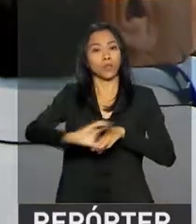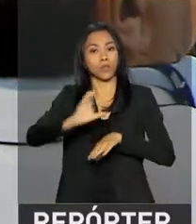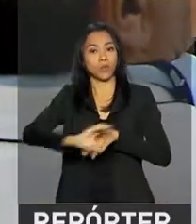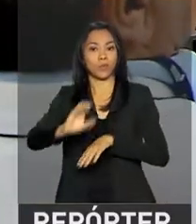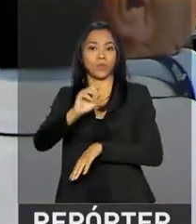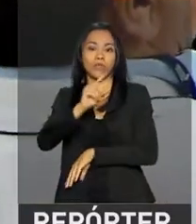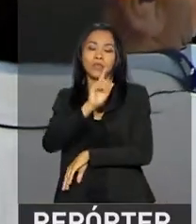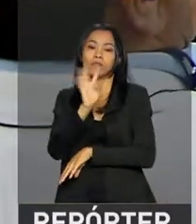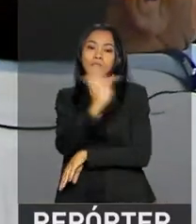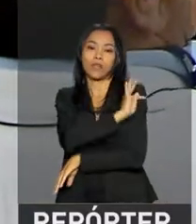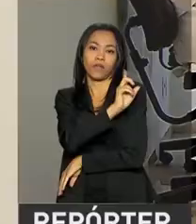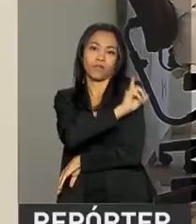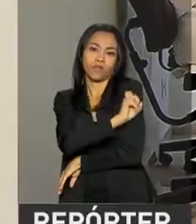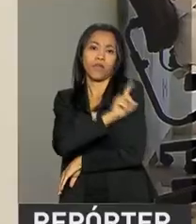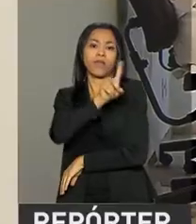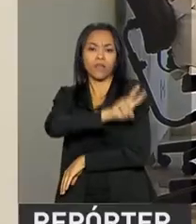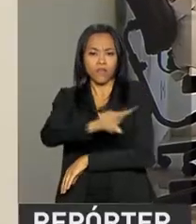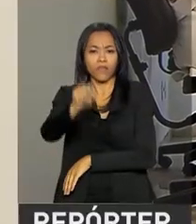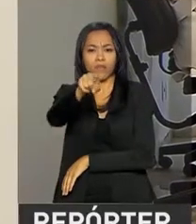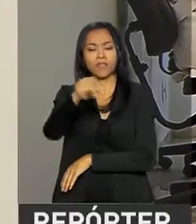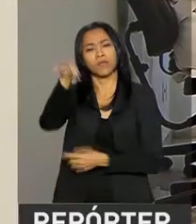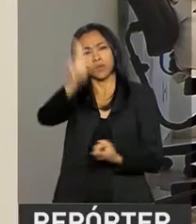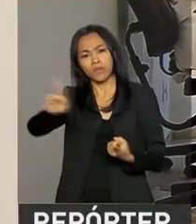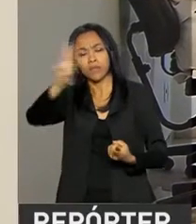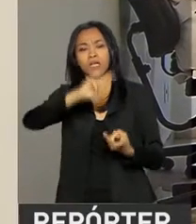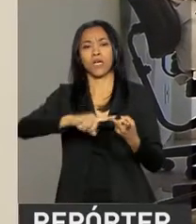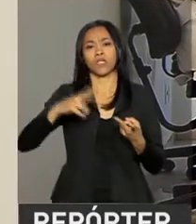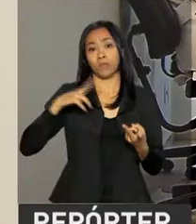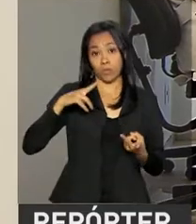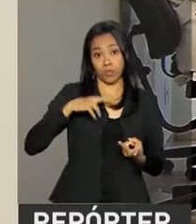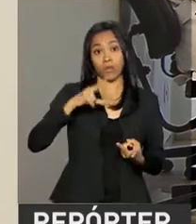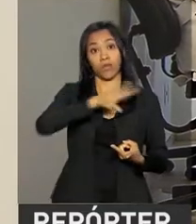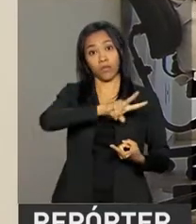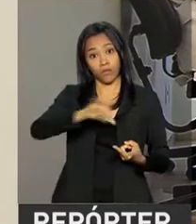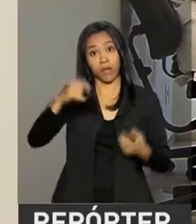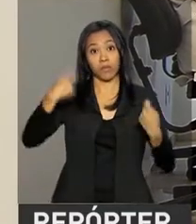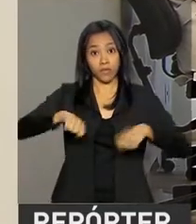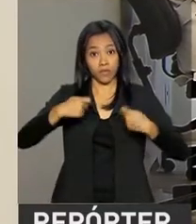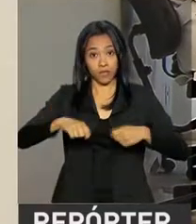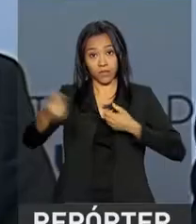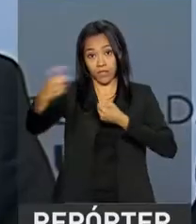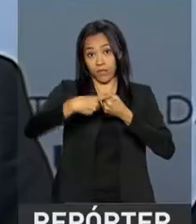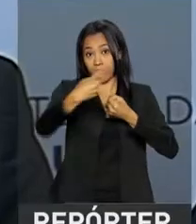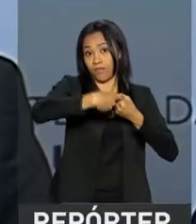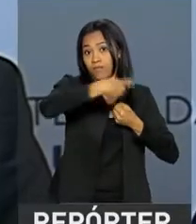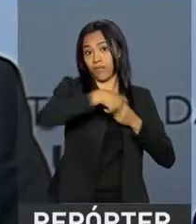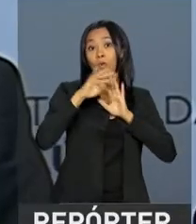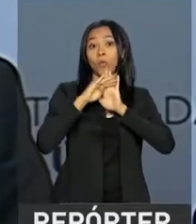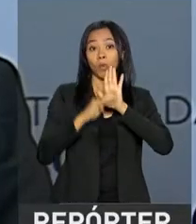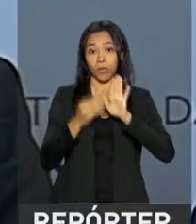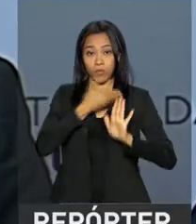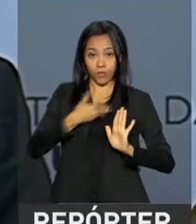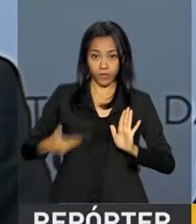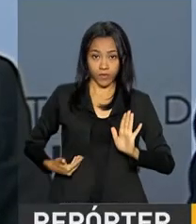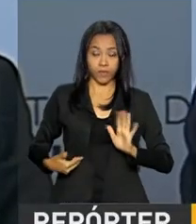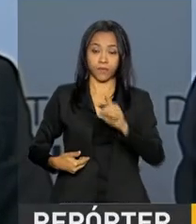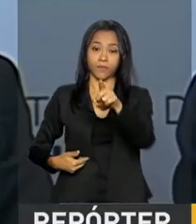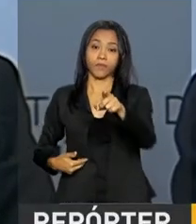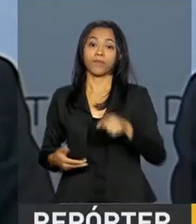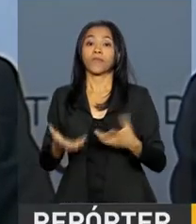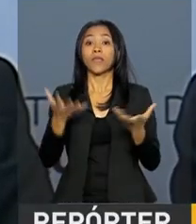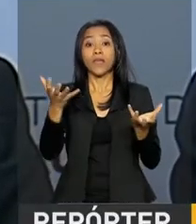por instituições de ensino públicas e privadas que vão precisar se credenciar. Queremos um agente comunitário de